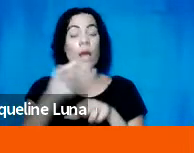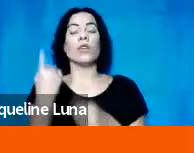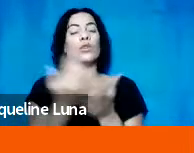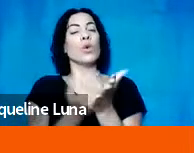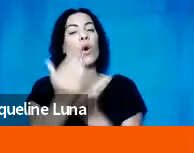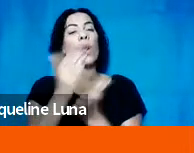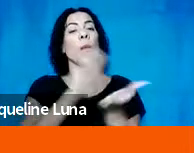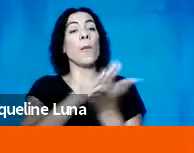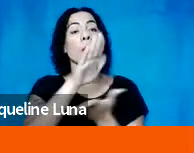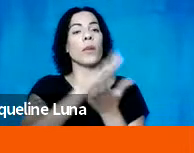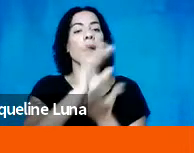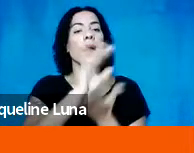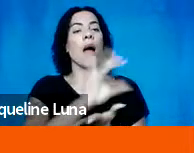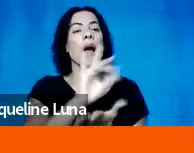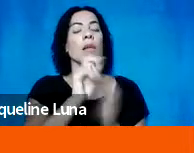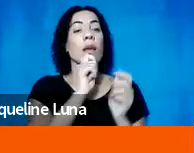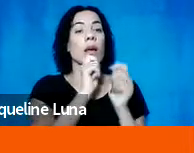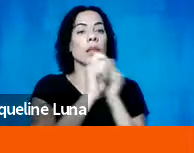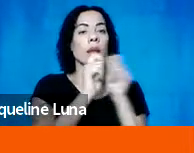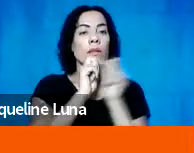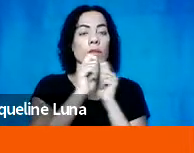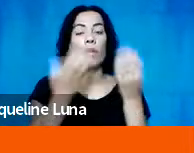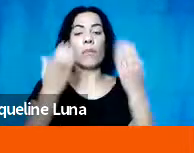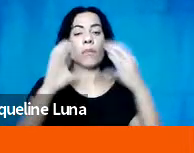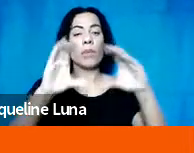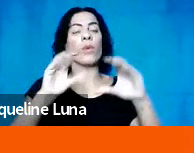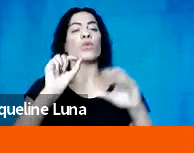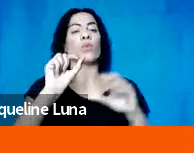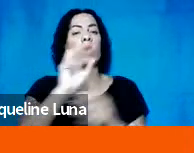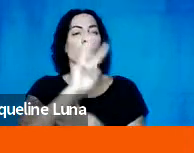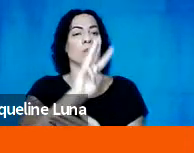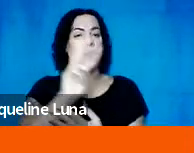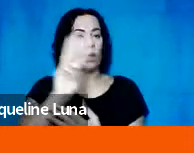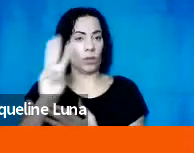cada entrevista e matéria no site